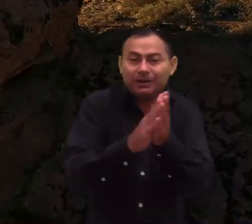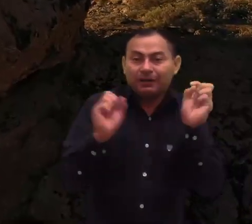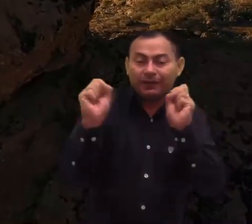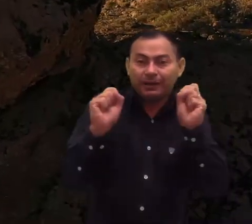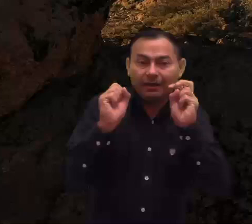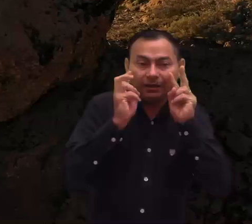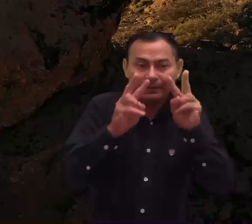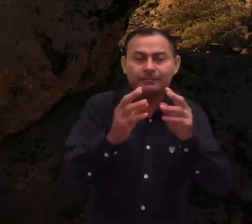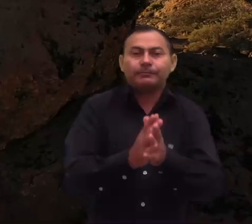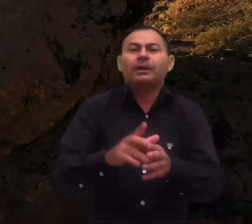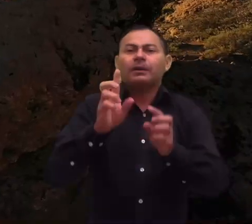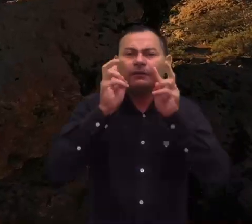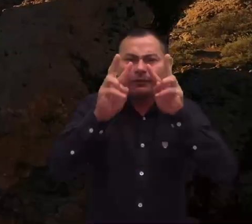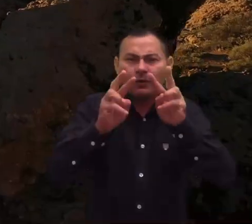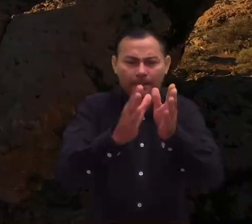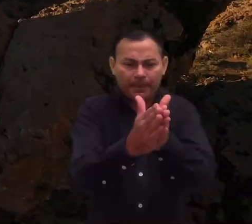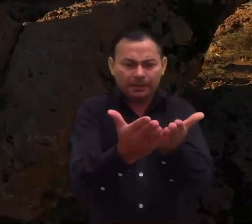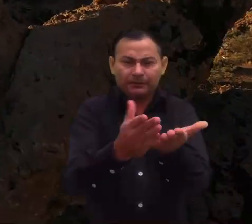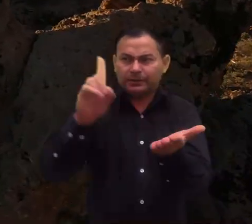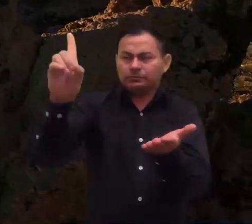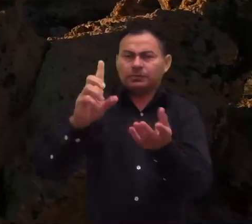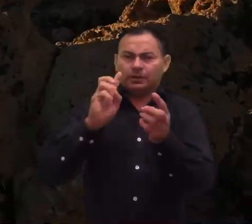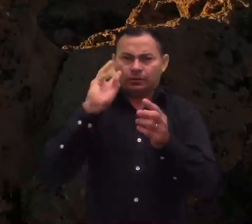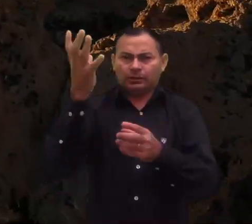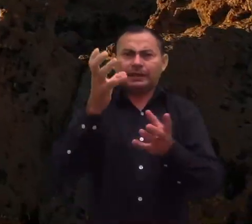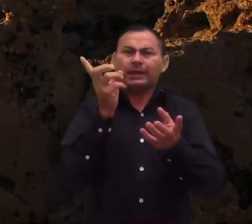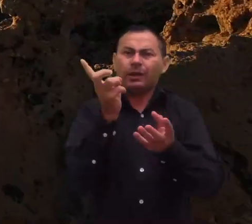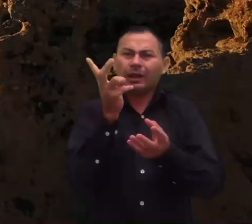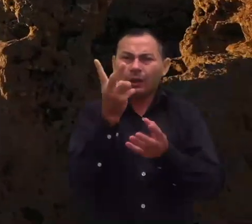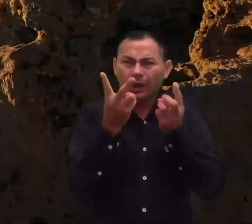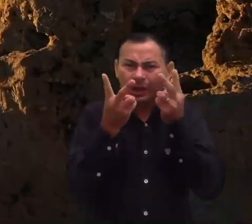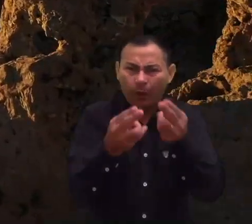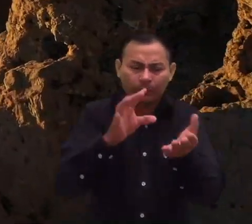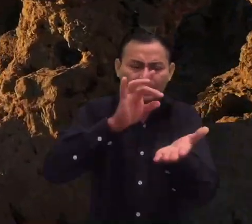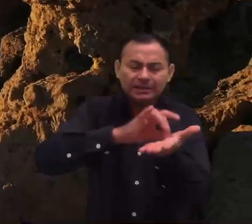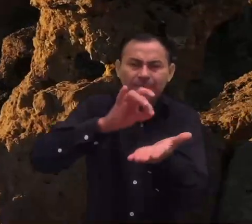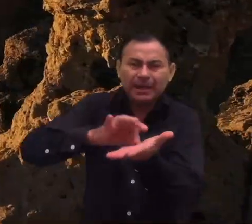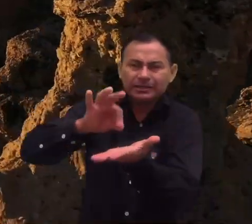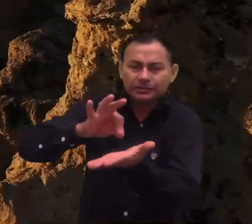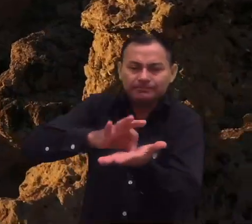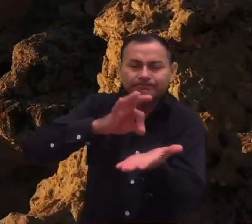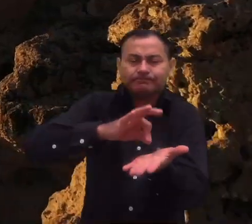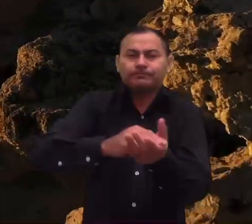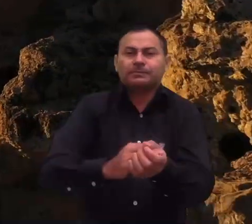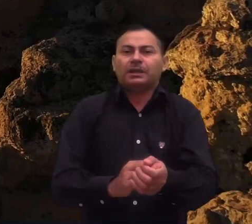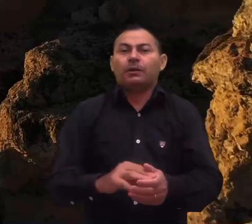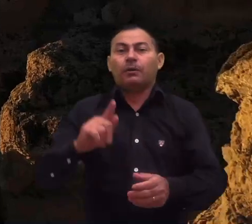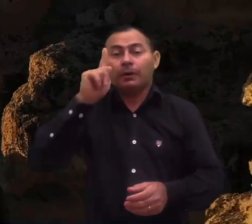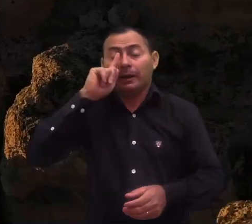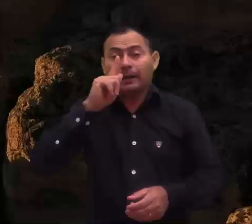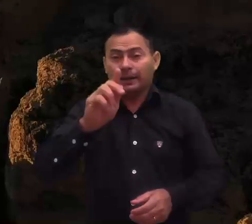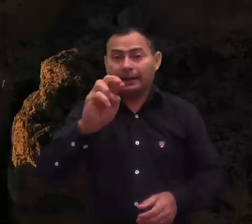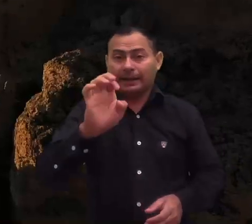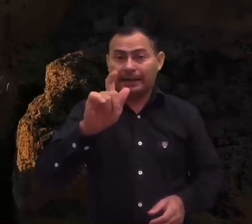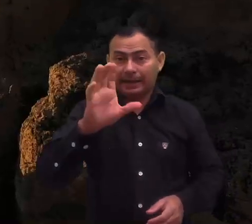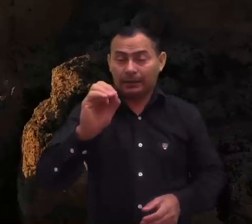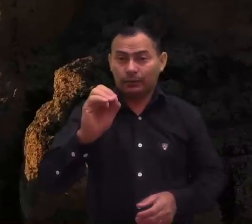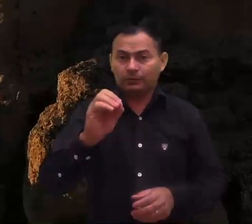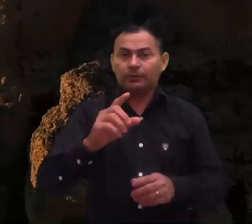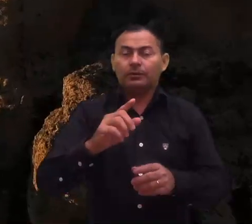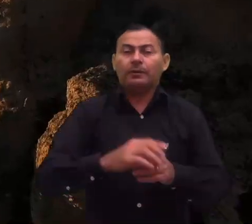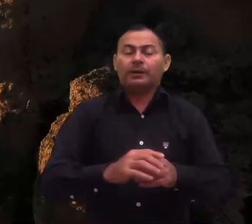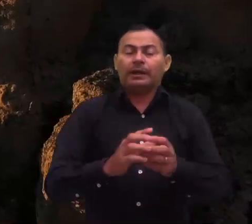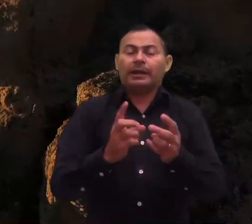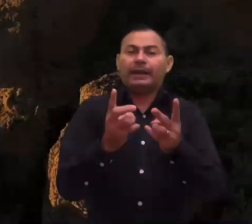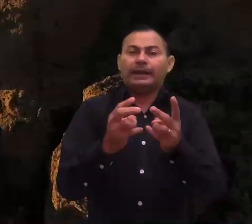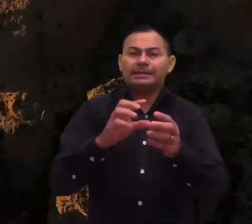observar. Quando você ouviu a pregação da palavra de Deus, ela funcionou com uma semente imperecível. No grego, a palavra